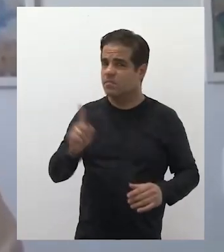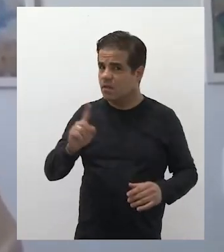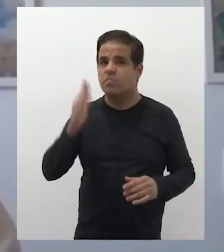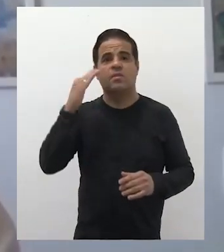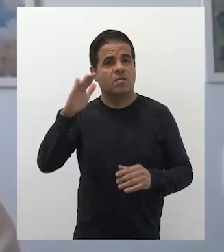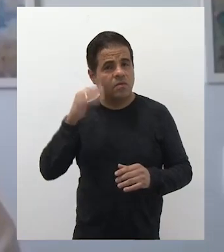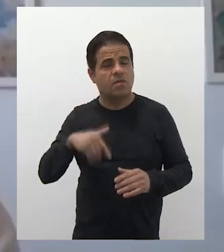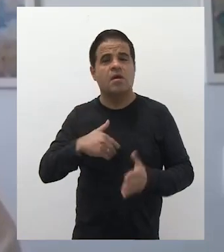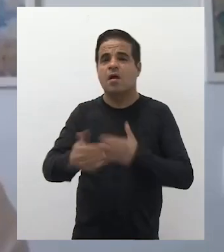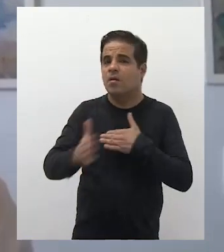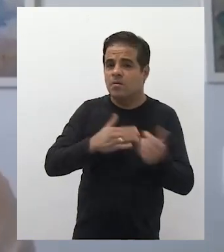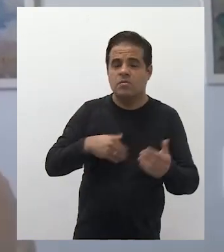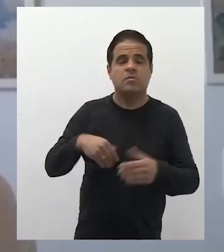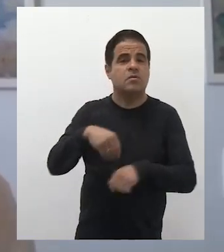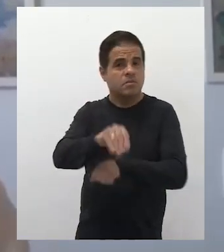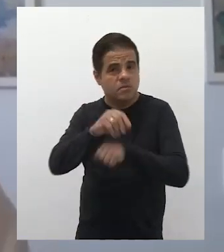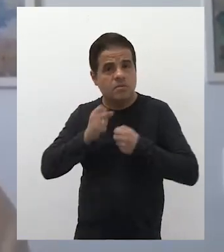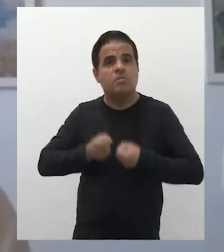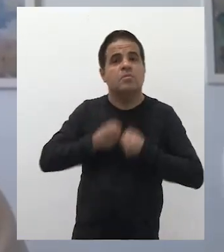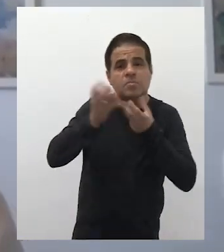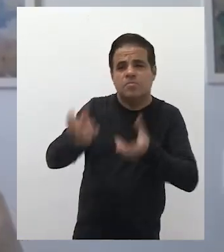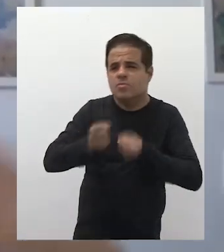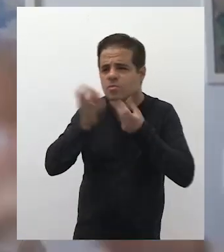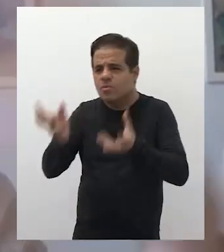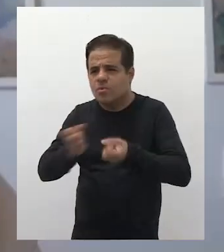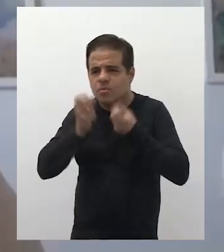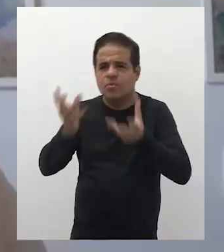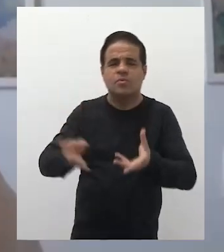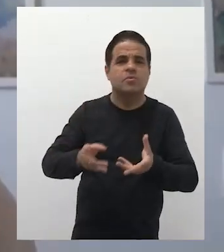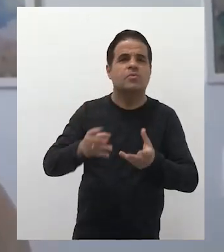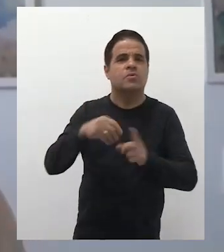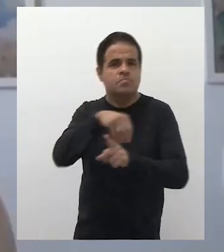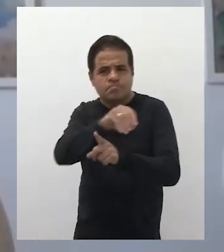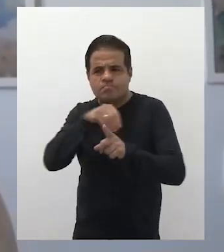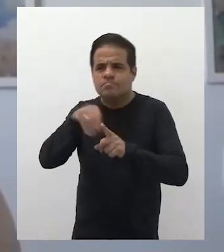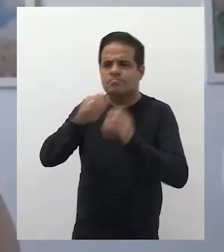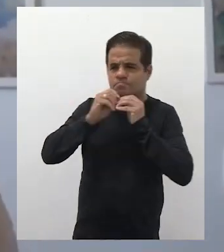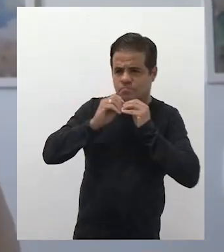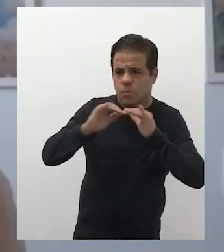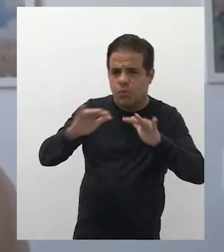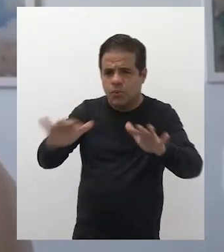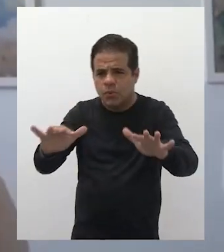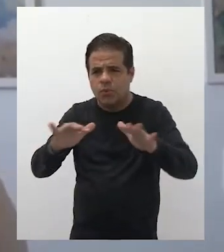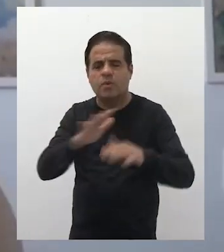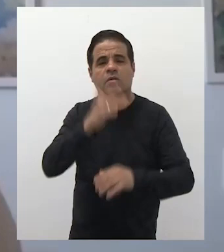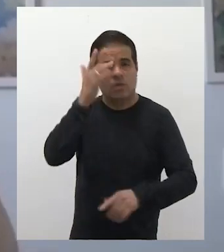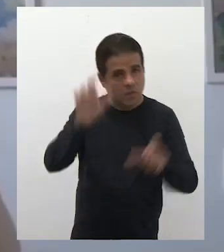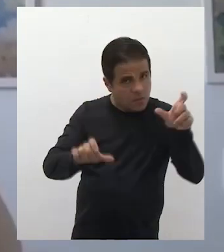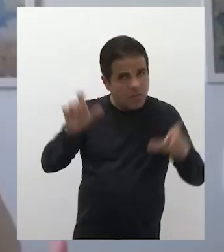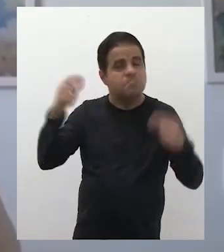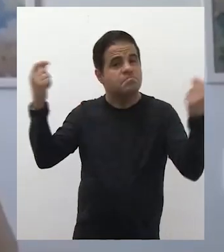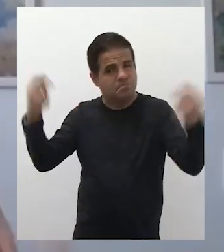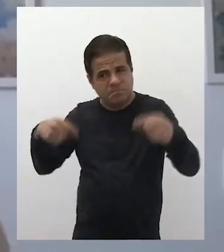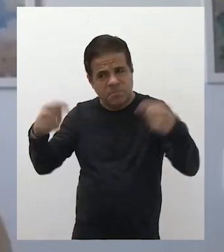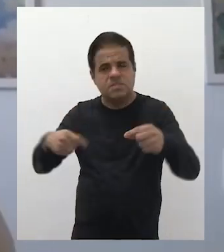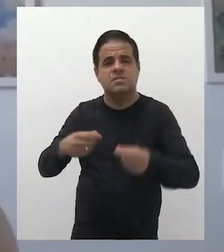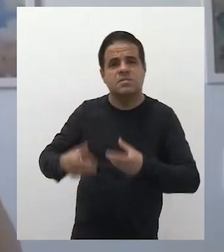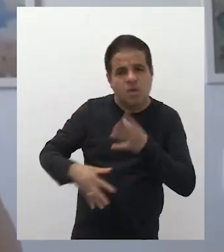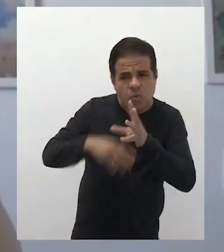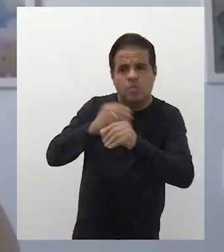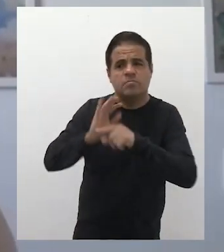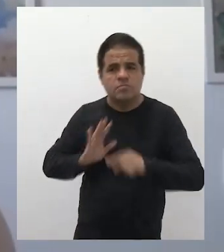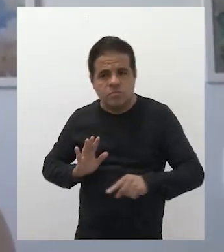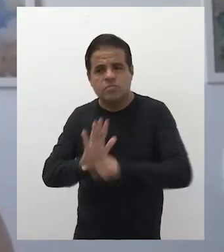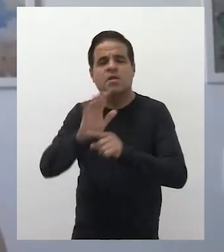seja como transmissor de informação, difusor de informação, seja como cidadão, a gente precisa contribuir para essa